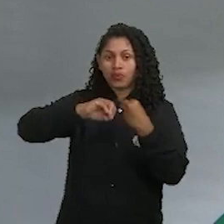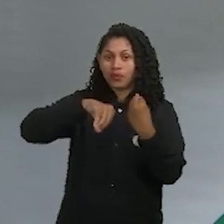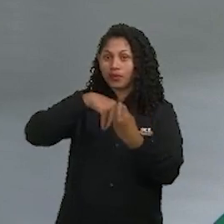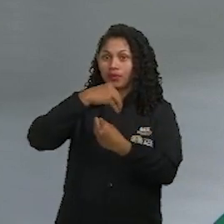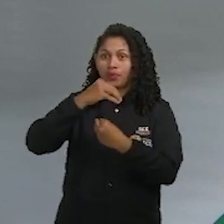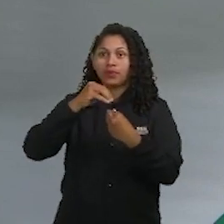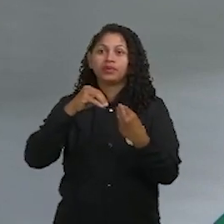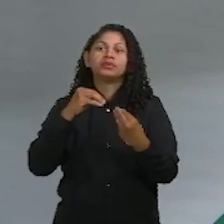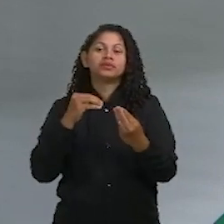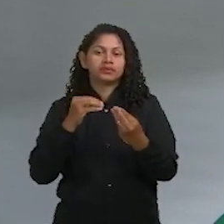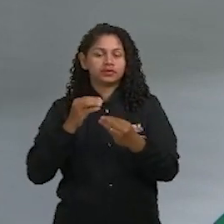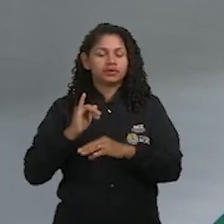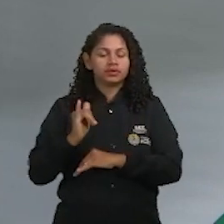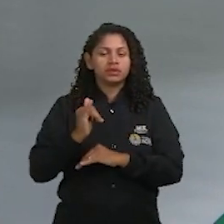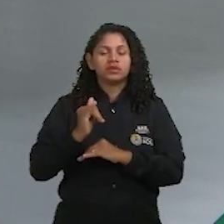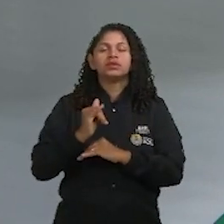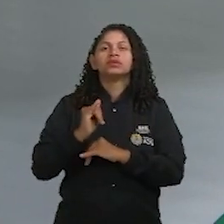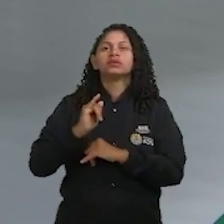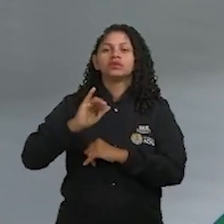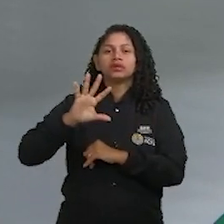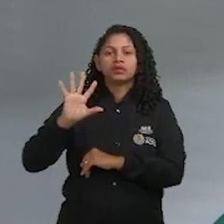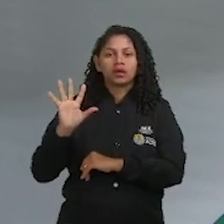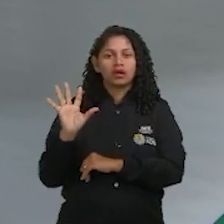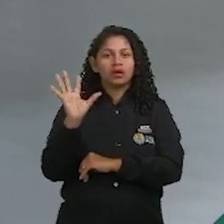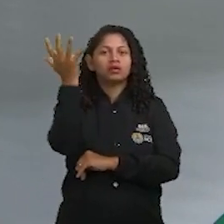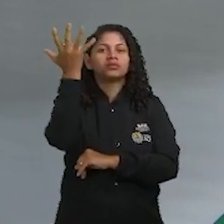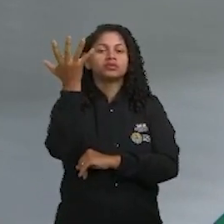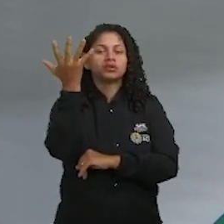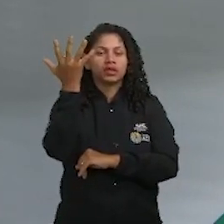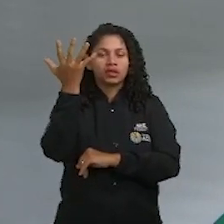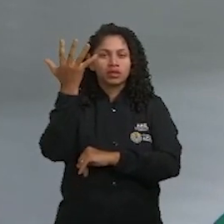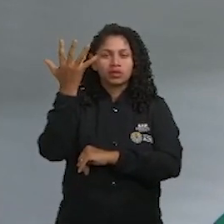aí o processo de oxidação e redução.